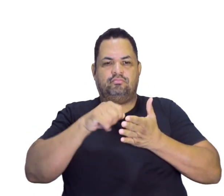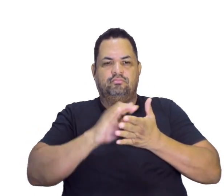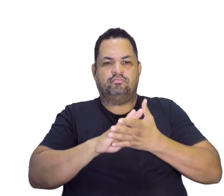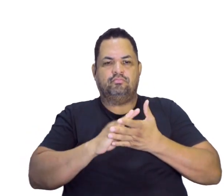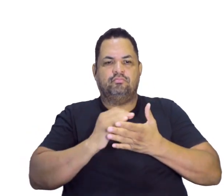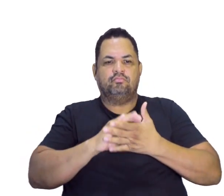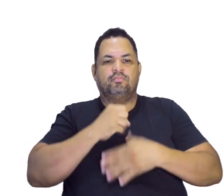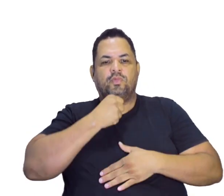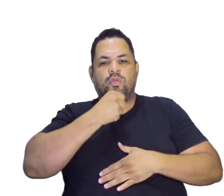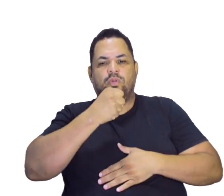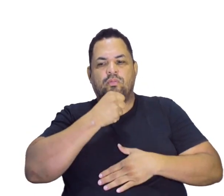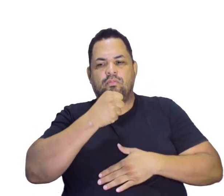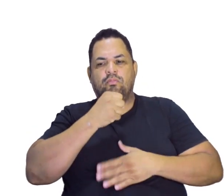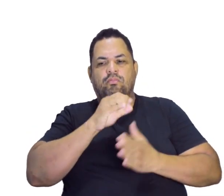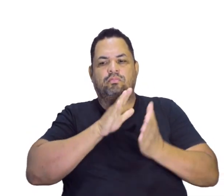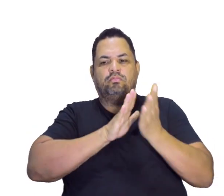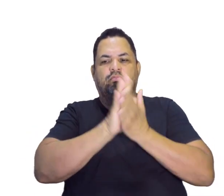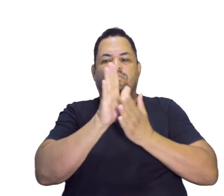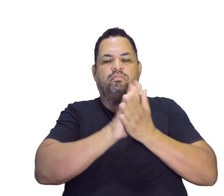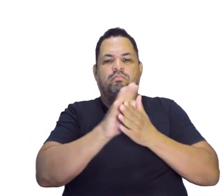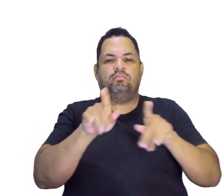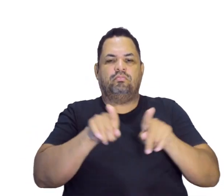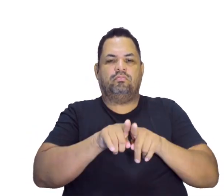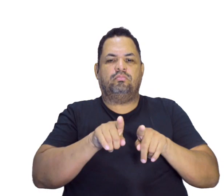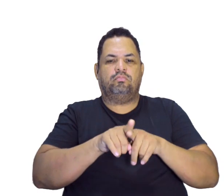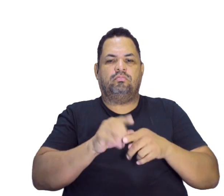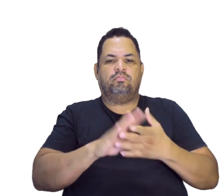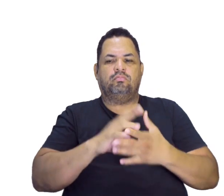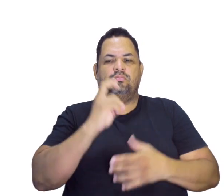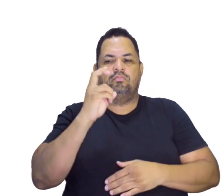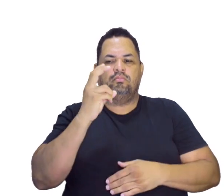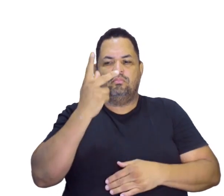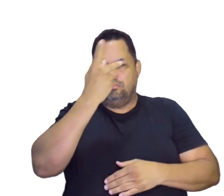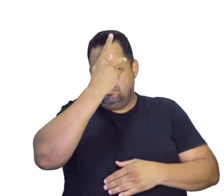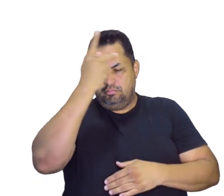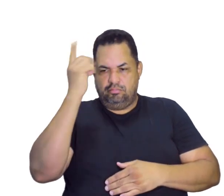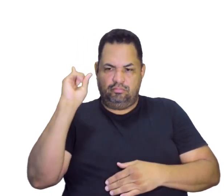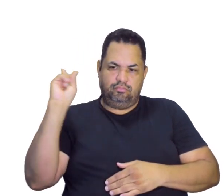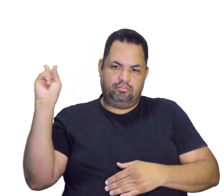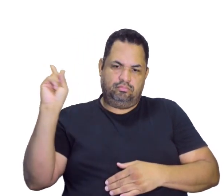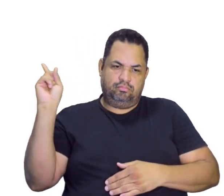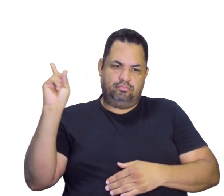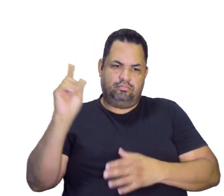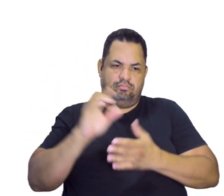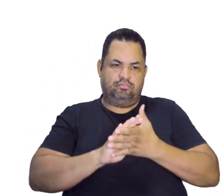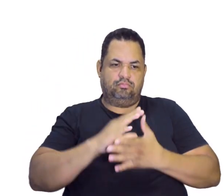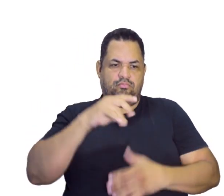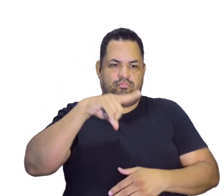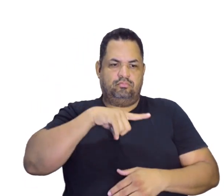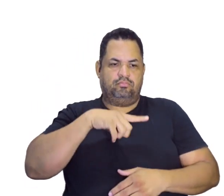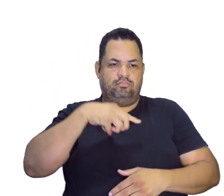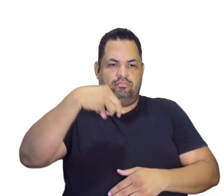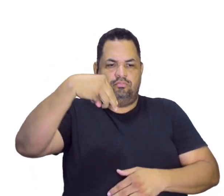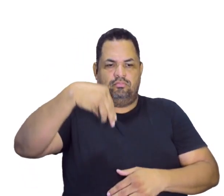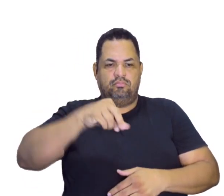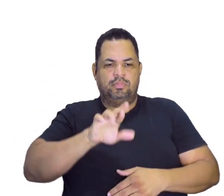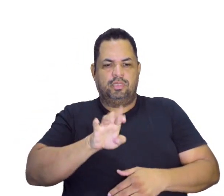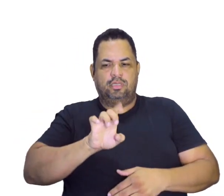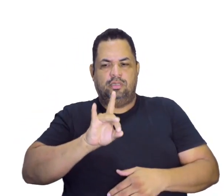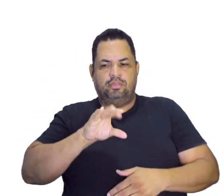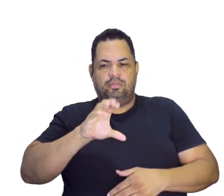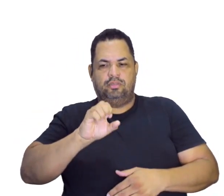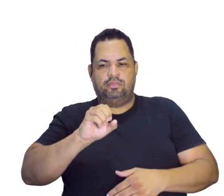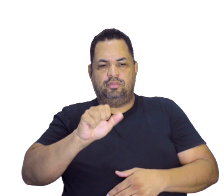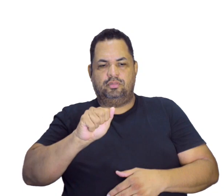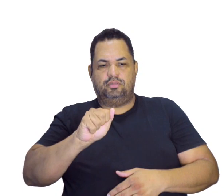e jornalistas, né? Essas 5 pessoas aqui. Primeiro a gente tem o Mário de Andrade, que teve uma influência muito